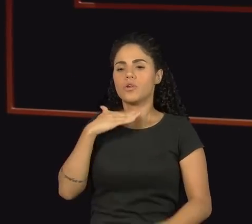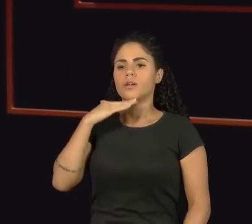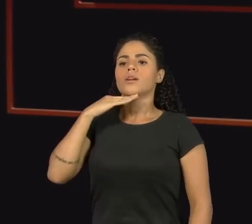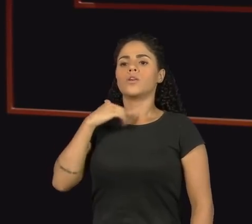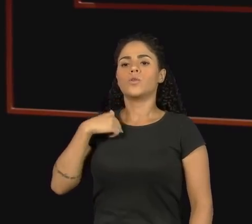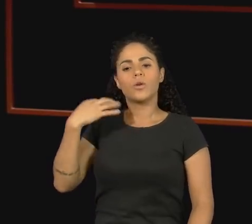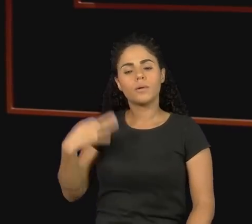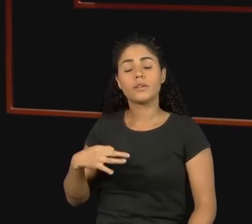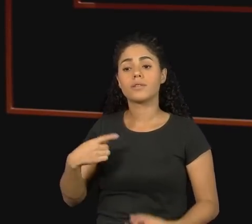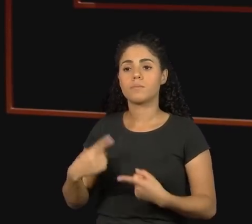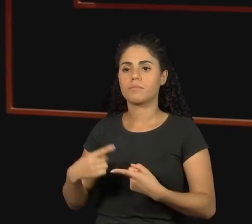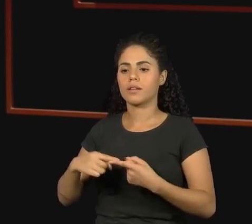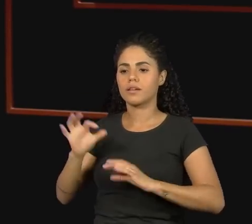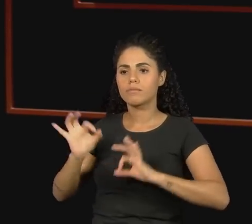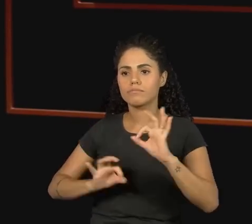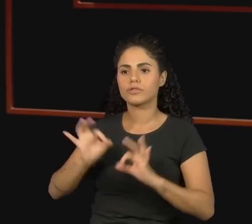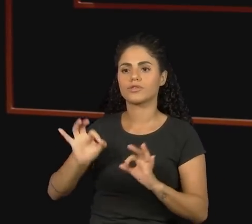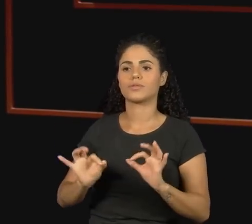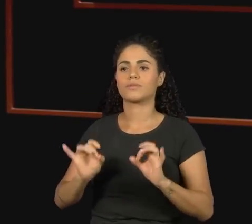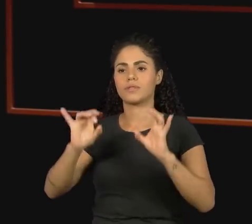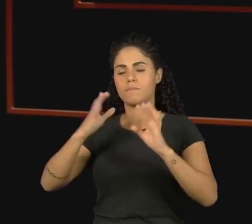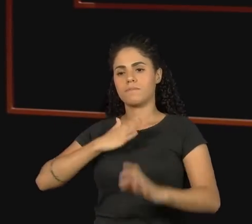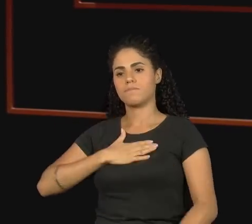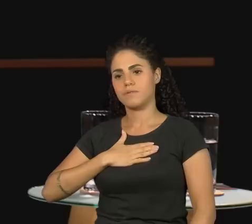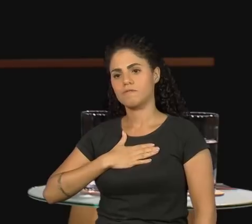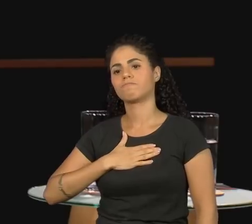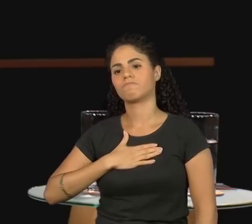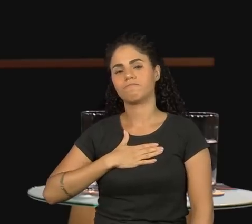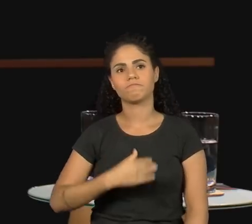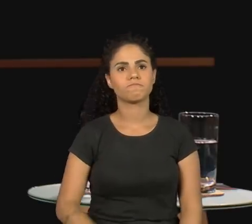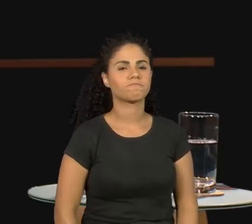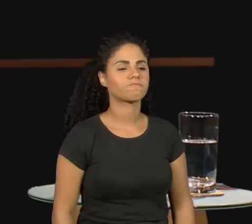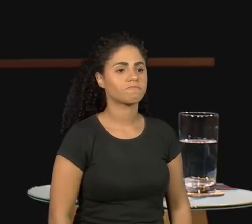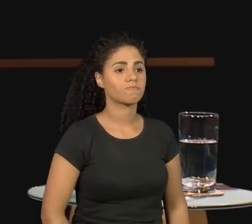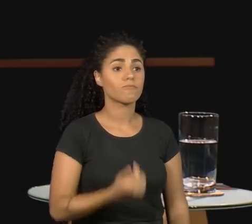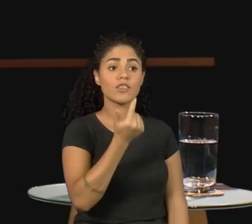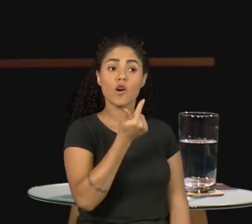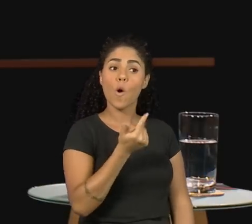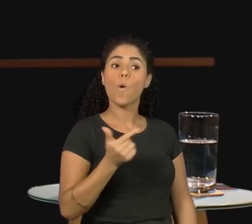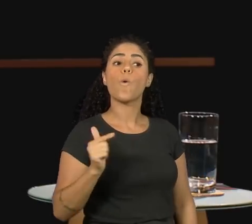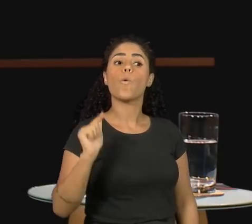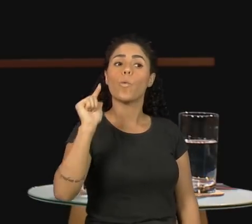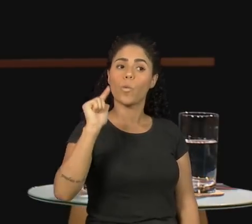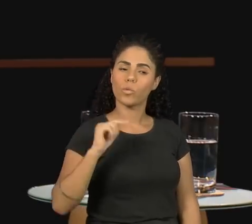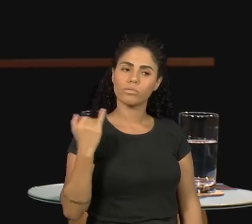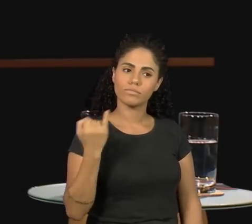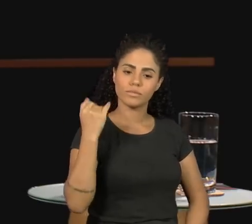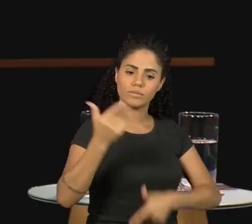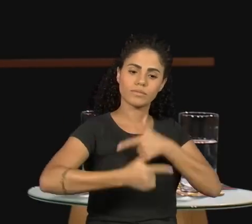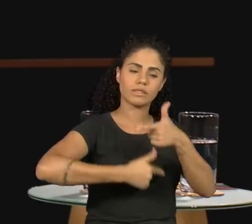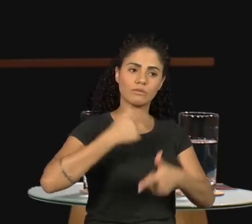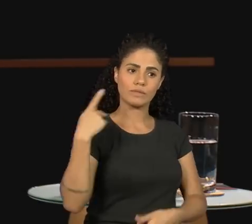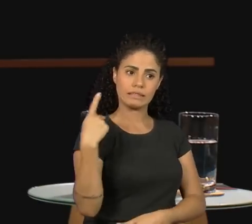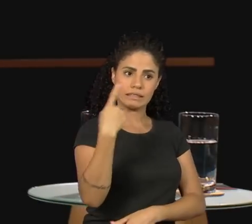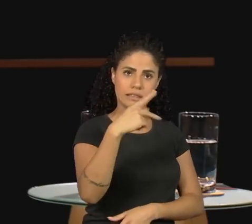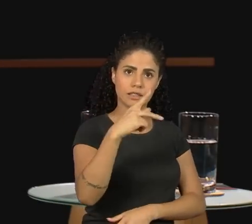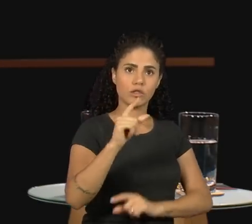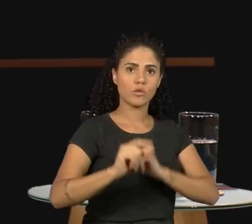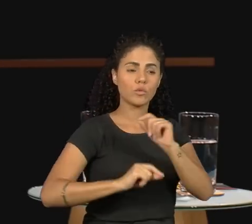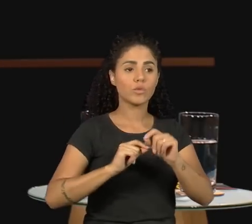fiz, porque era um projeto muito especial. Outro aspecto muito valorizado no seu trabalho, nos seus